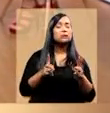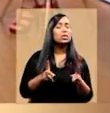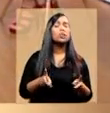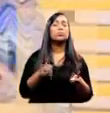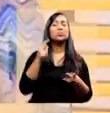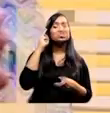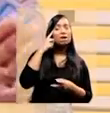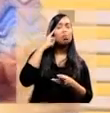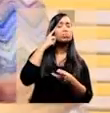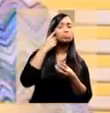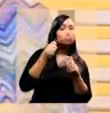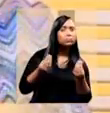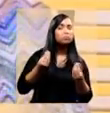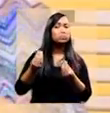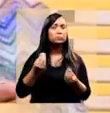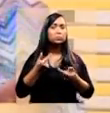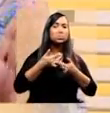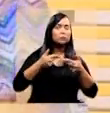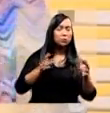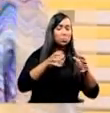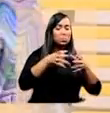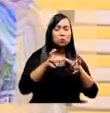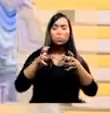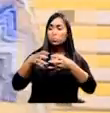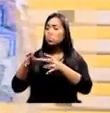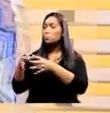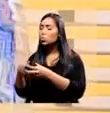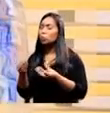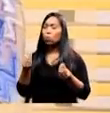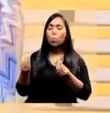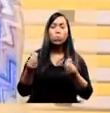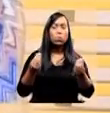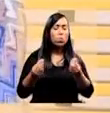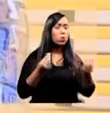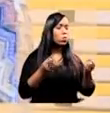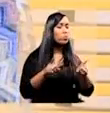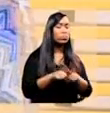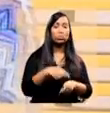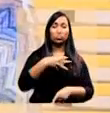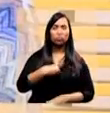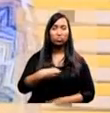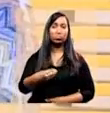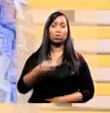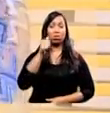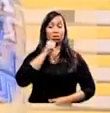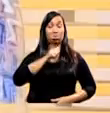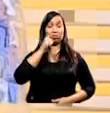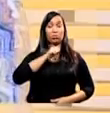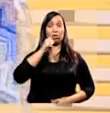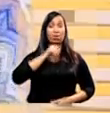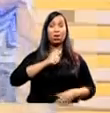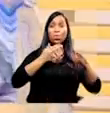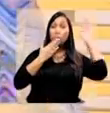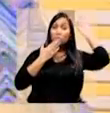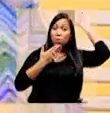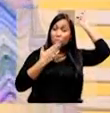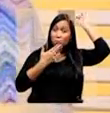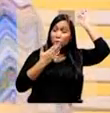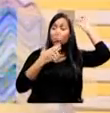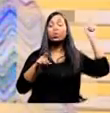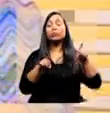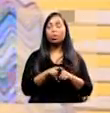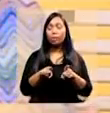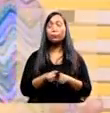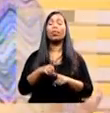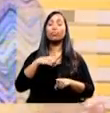tudo isso nesses recortes todos, de gênero, de raça, de etnia, de geração, certo? As mulheres indígenas também têm